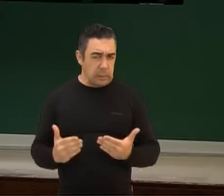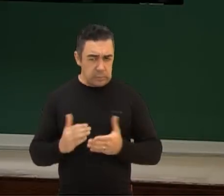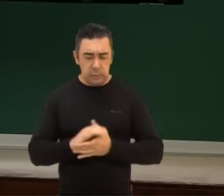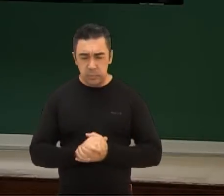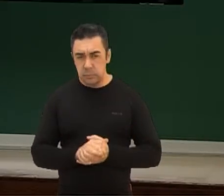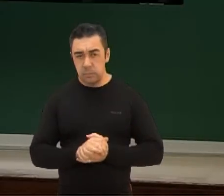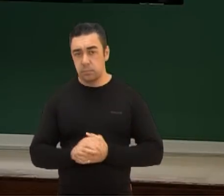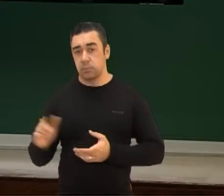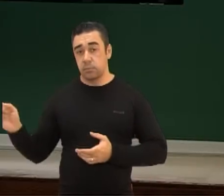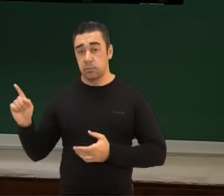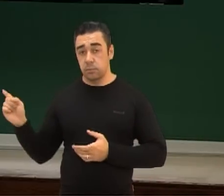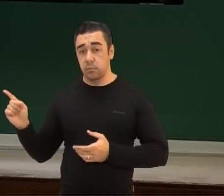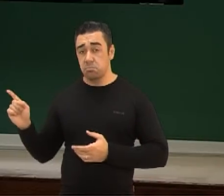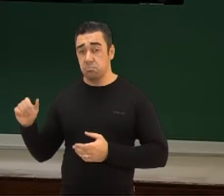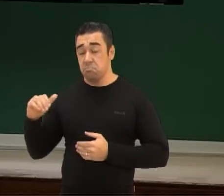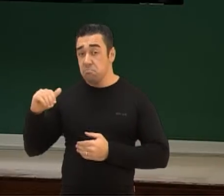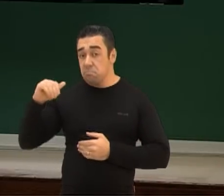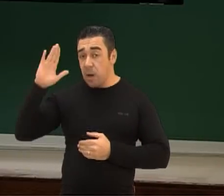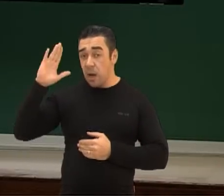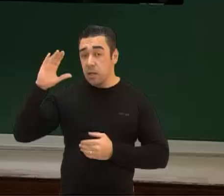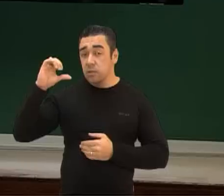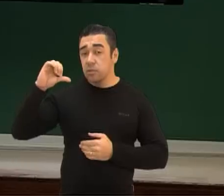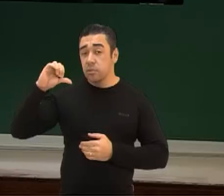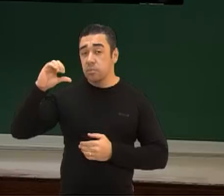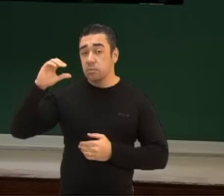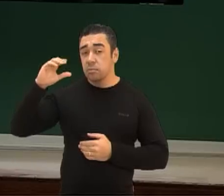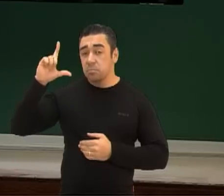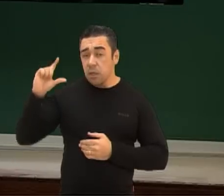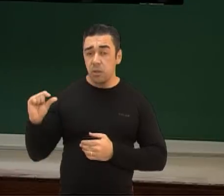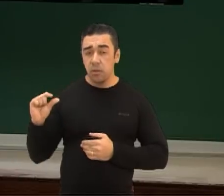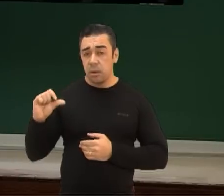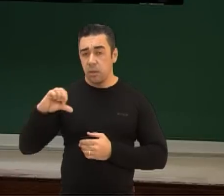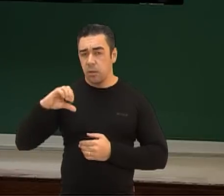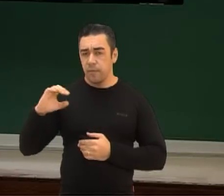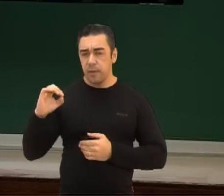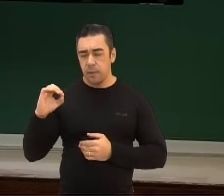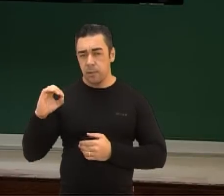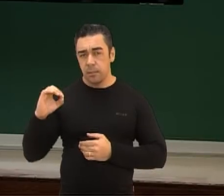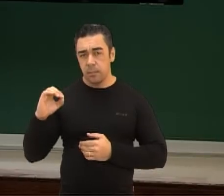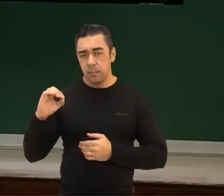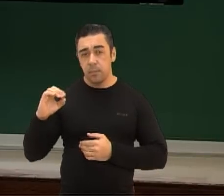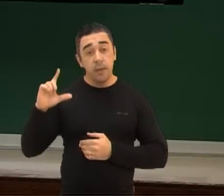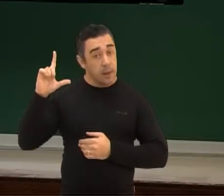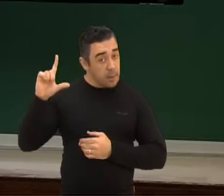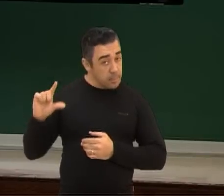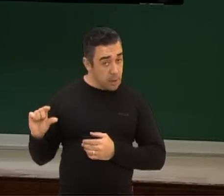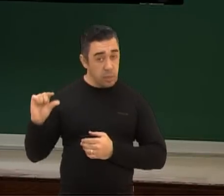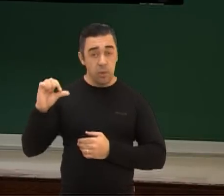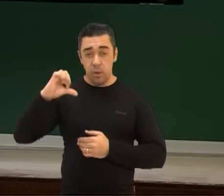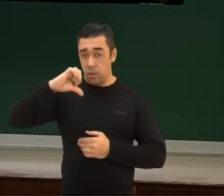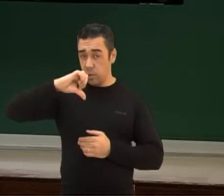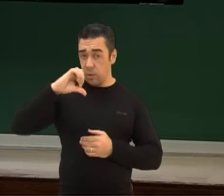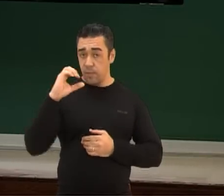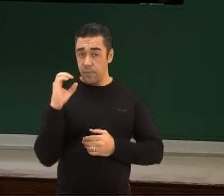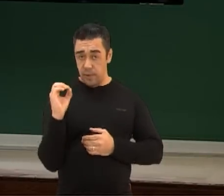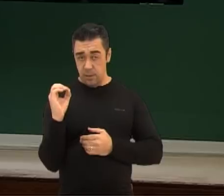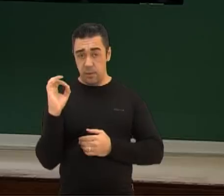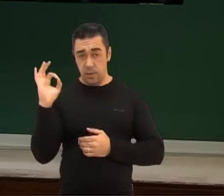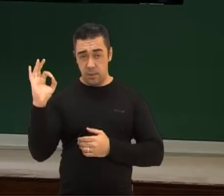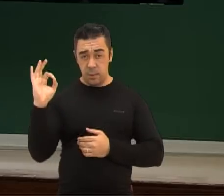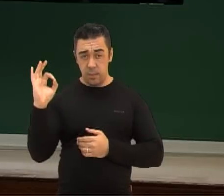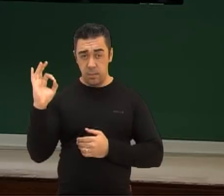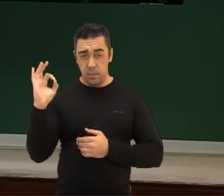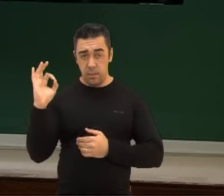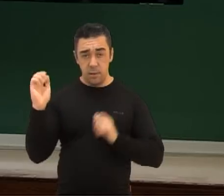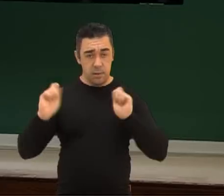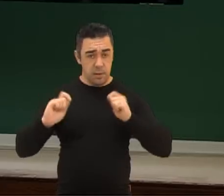é um ângulo maior ou menor que 90 graus? Vamos pensar por esse lado. Ele é menor que 90, não é mesmo? Então, o que